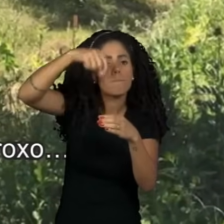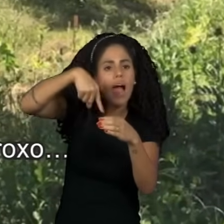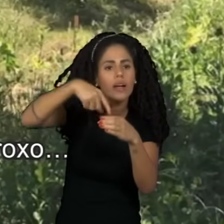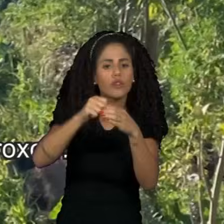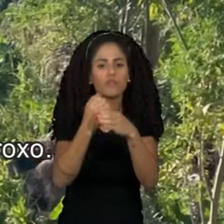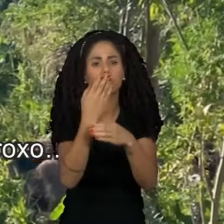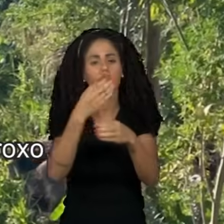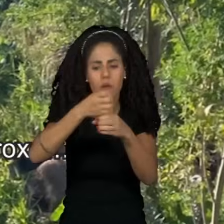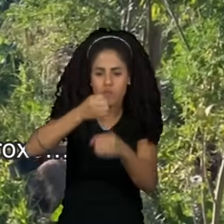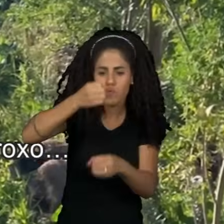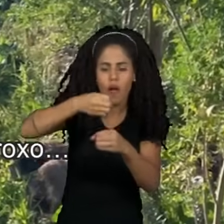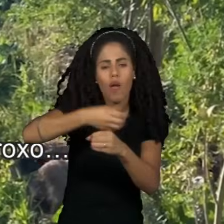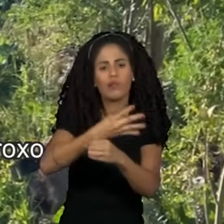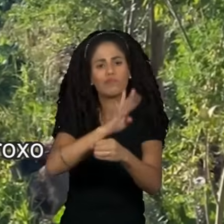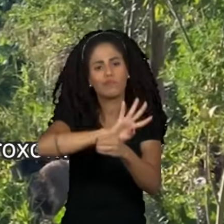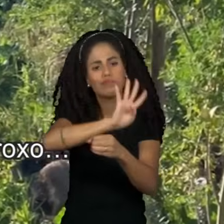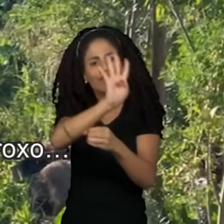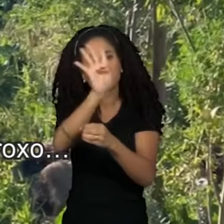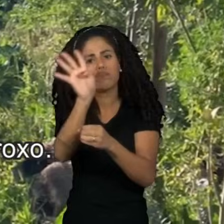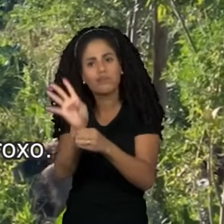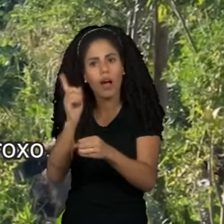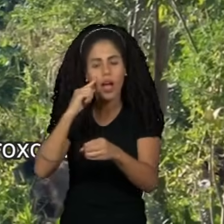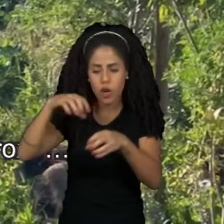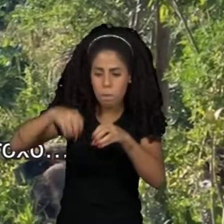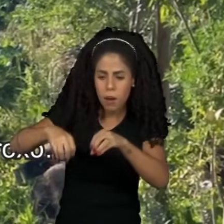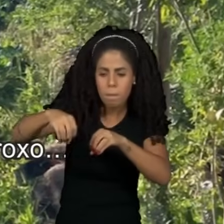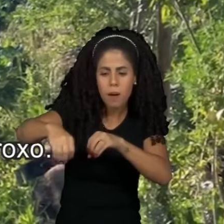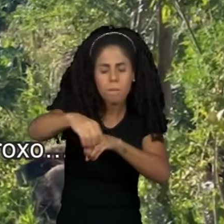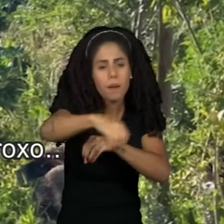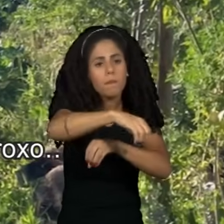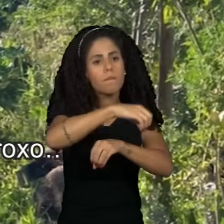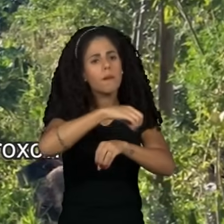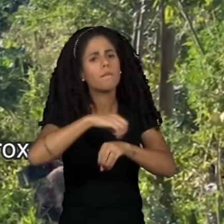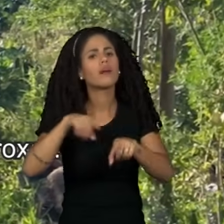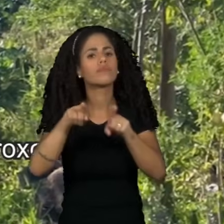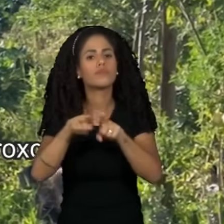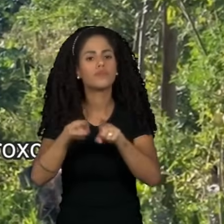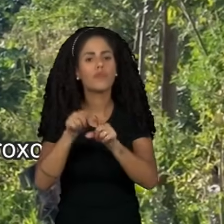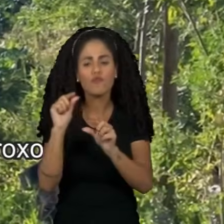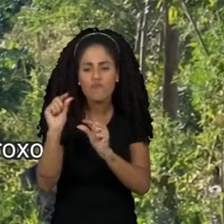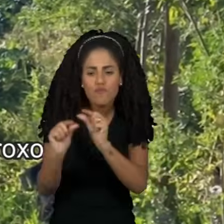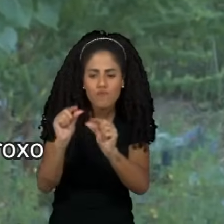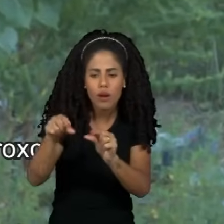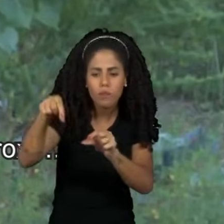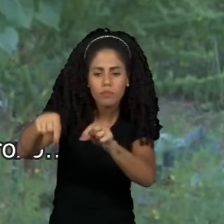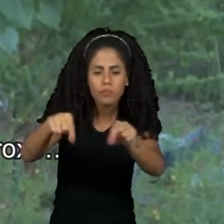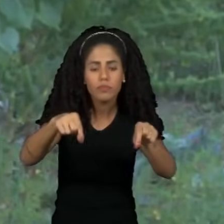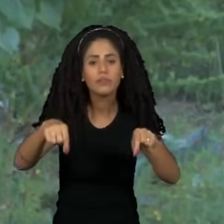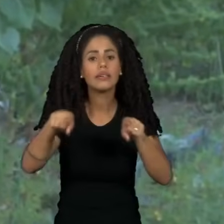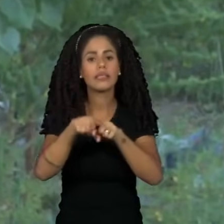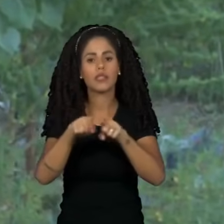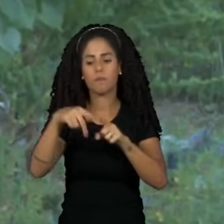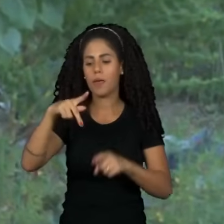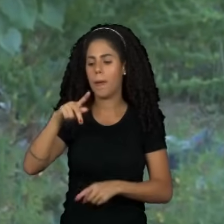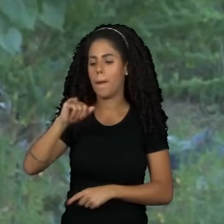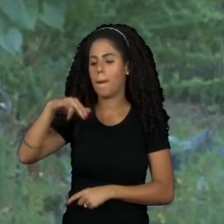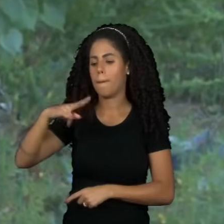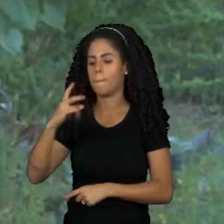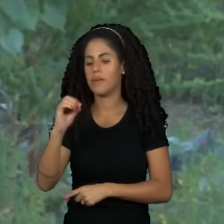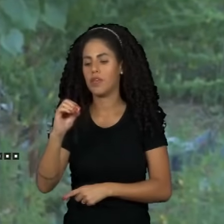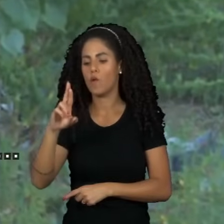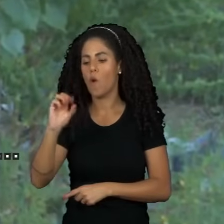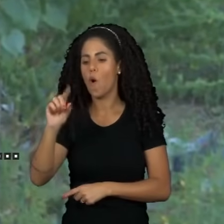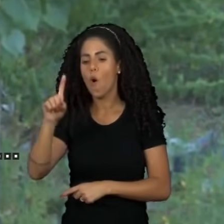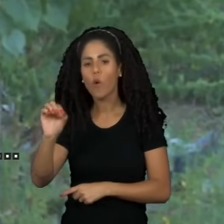entorno e meter uma ilha e plantando lá uns pouco de plantas, como eu falei, pinho roxo, sisal e outras